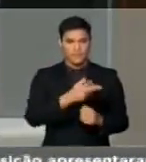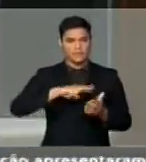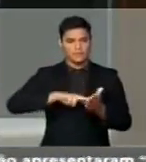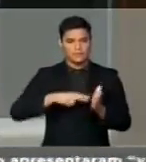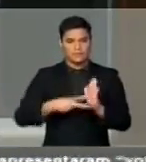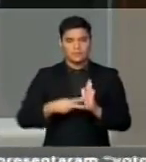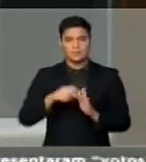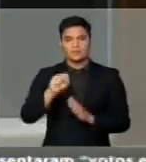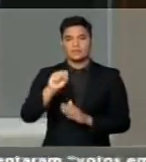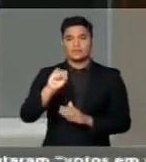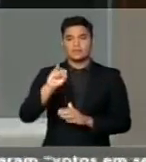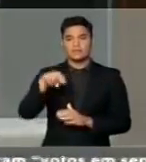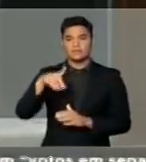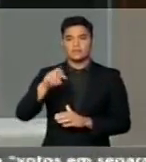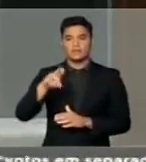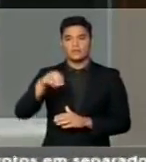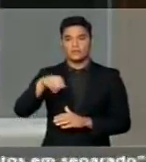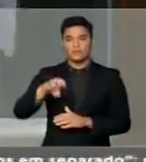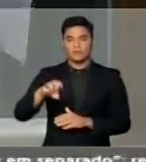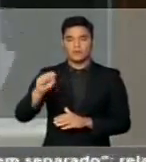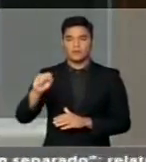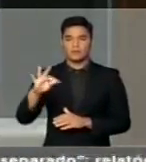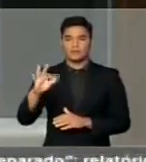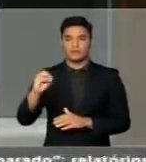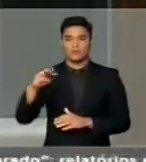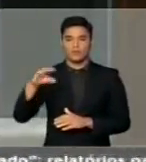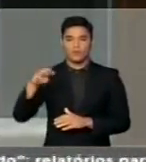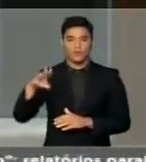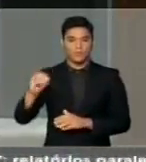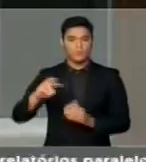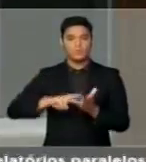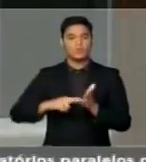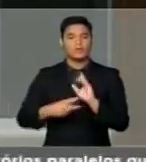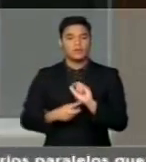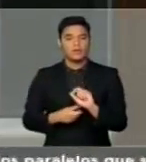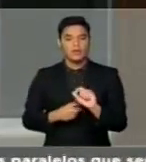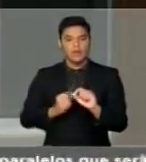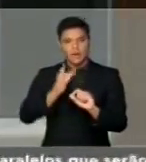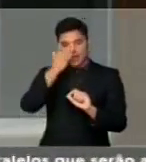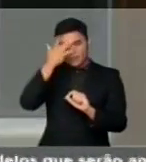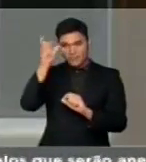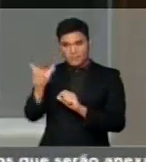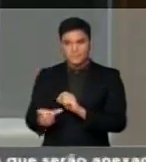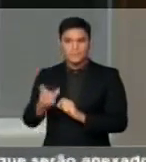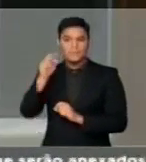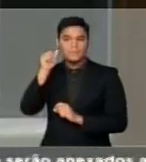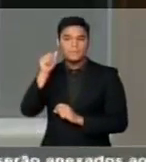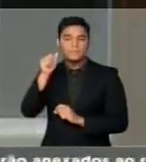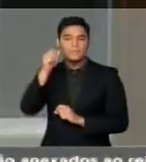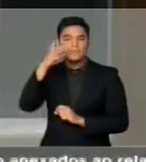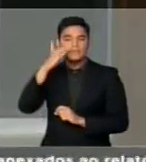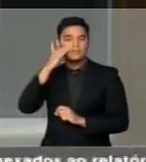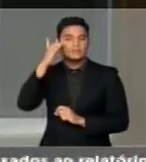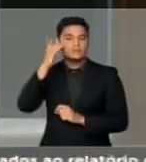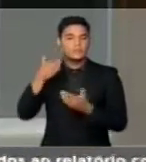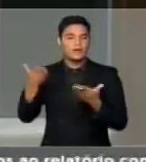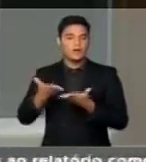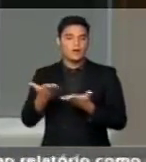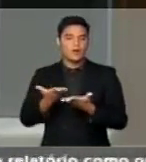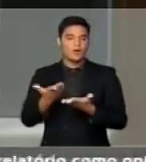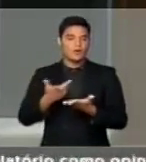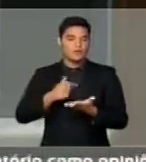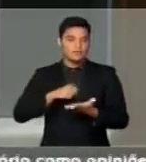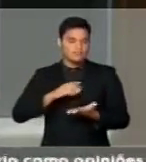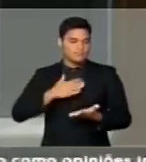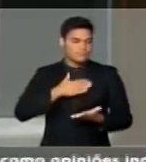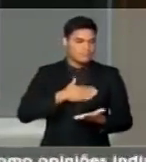Chama-se Síndrome de Estocolmo, ou seja, se apaixonar pelo sequestrador. É isso que nós estamos assistindo. E, infelizmente, isso tem